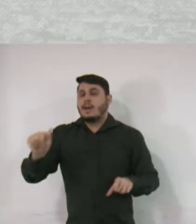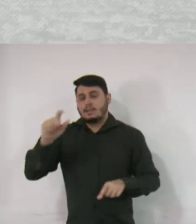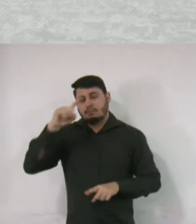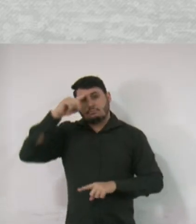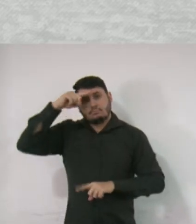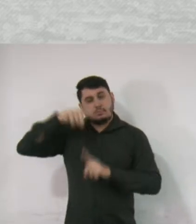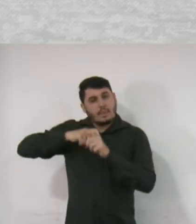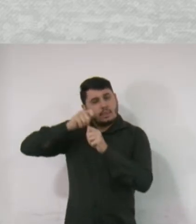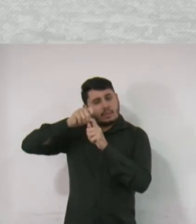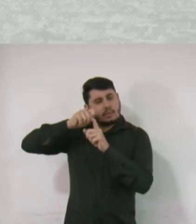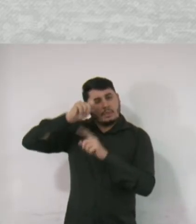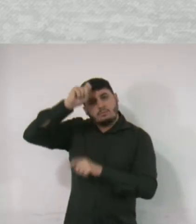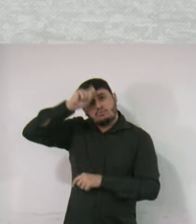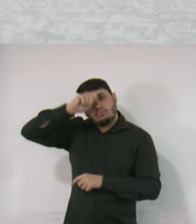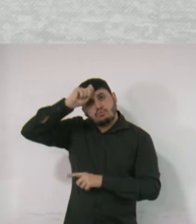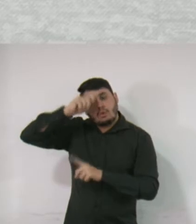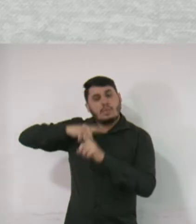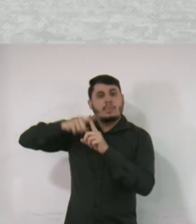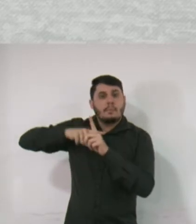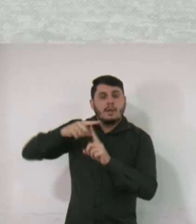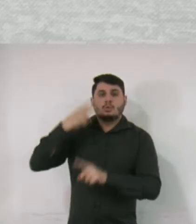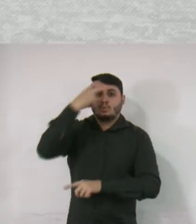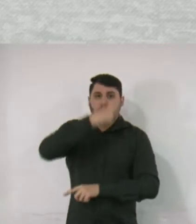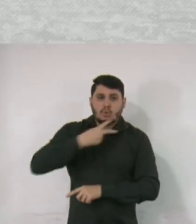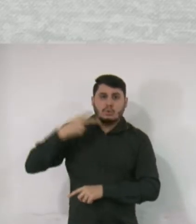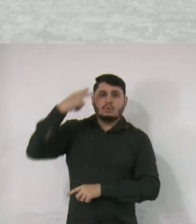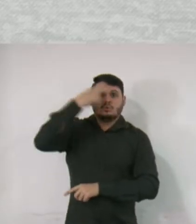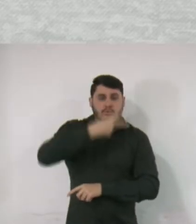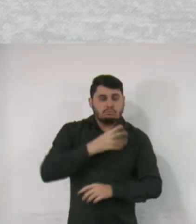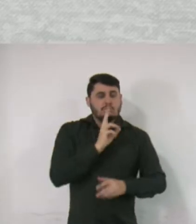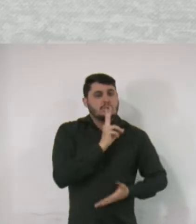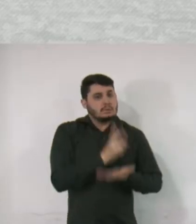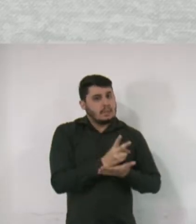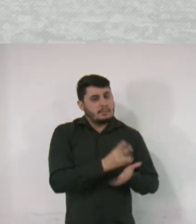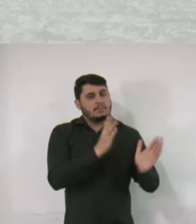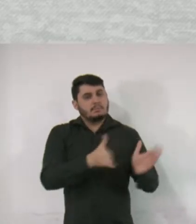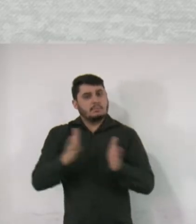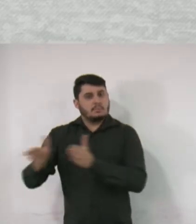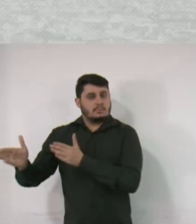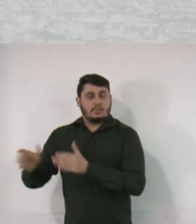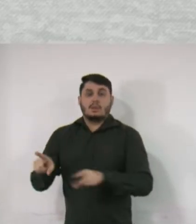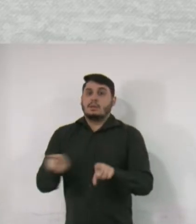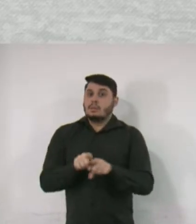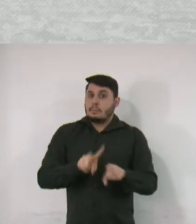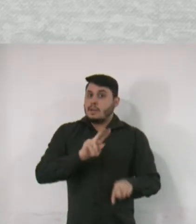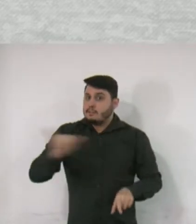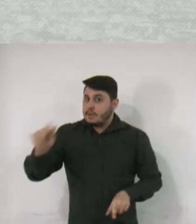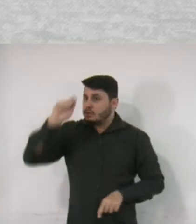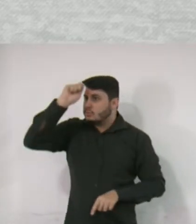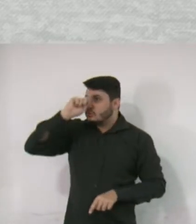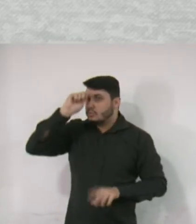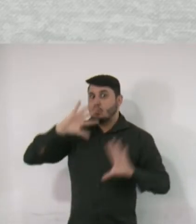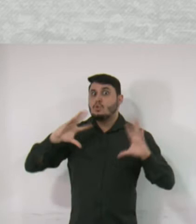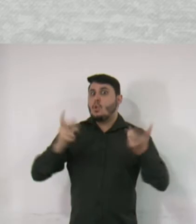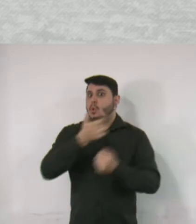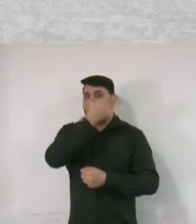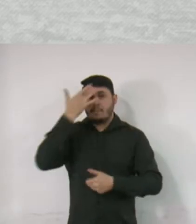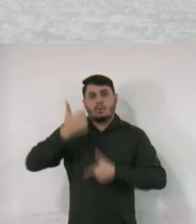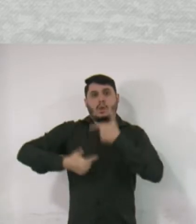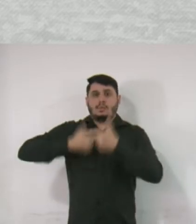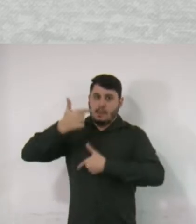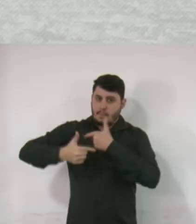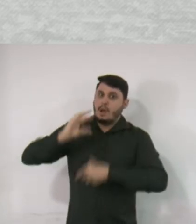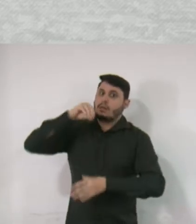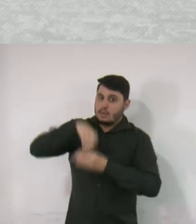E tudo isso para garantir também o uso de máscaras por todos os passageiros e funcionários da empresa e garantir uma